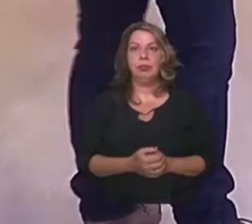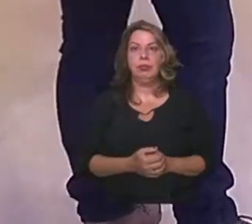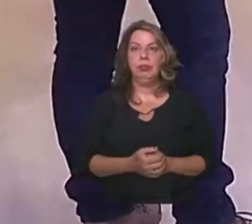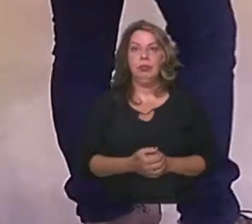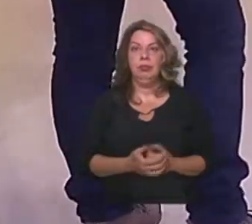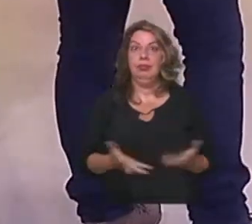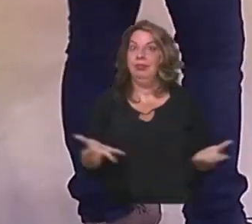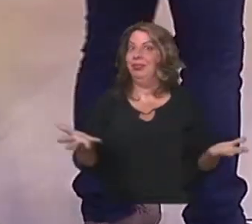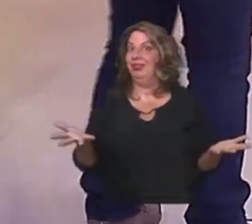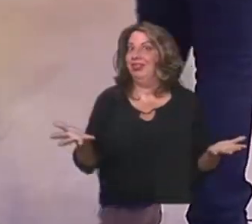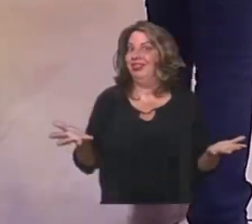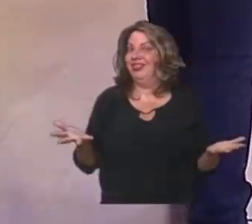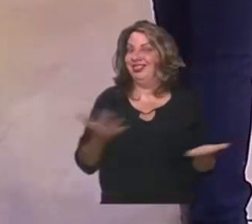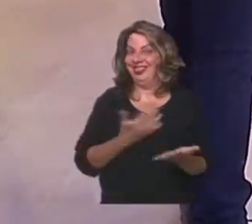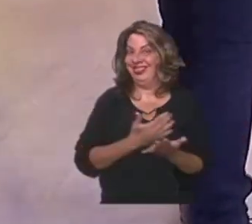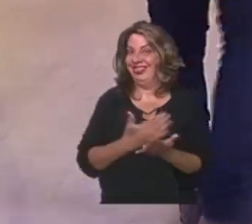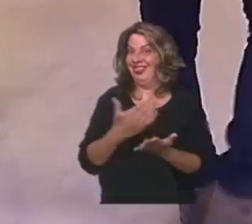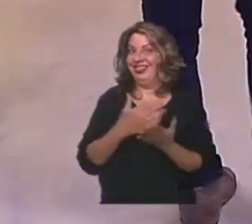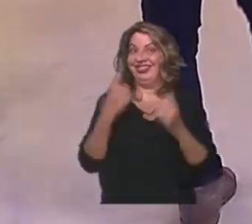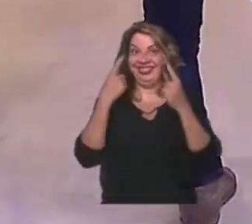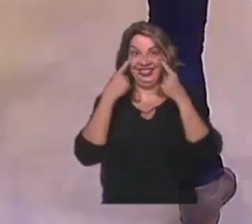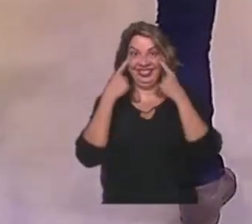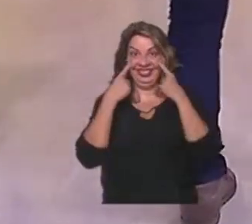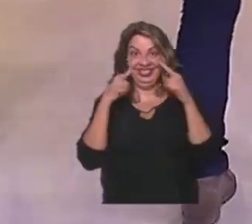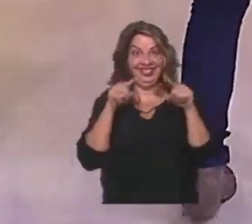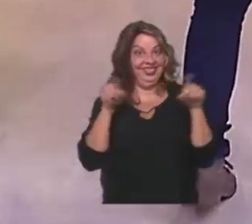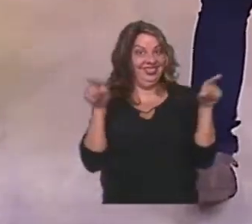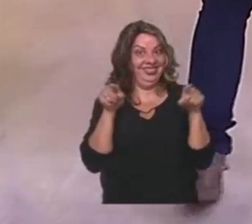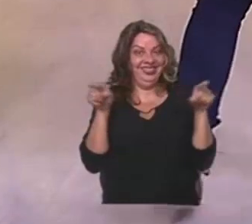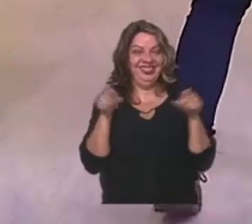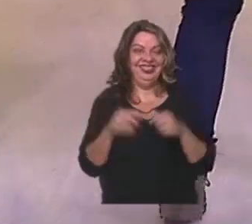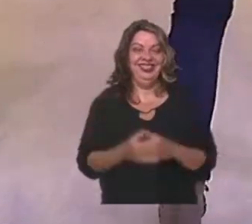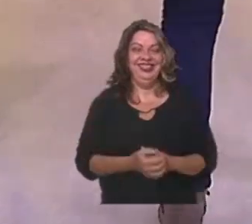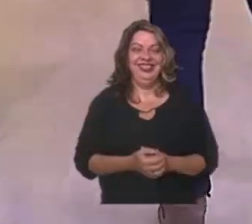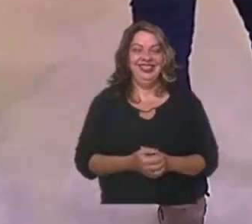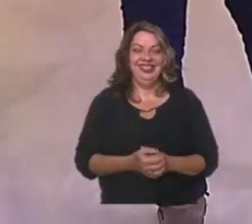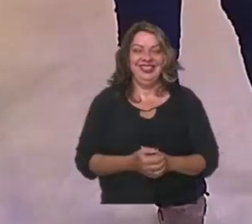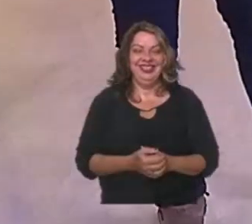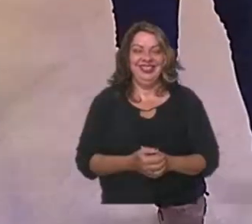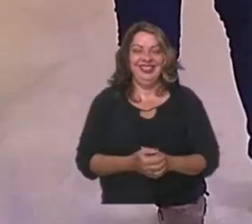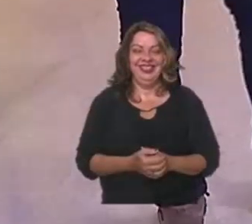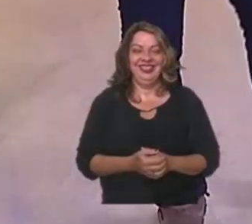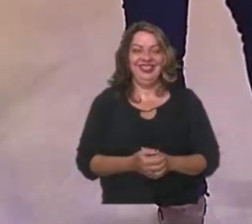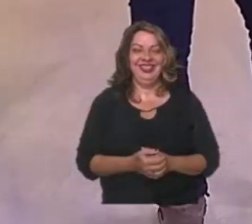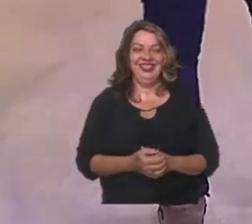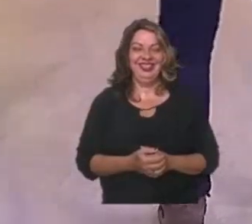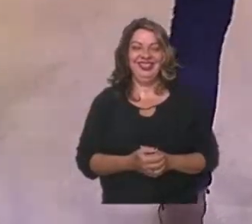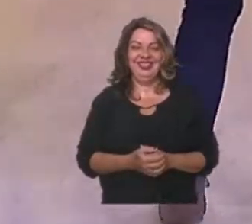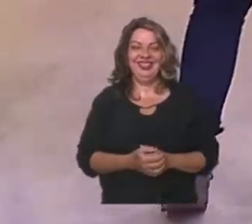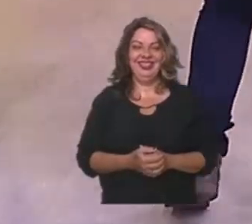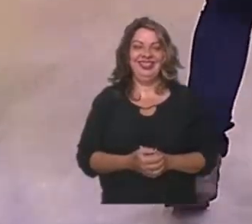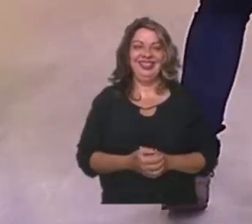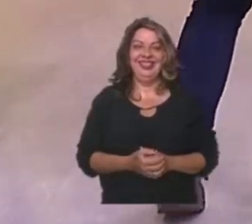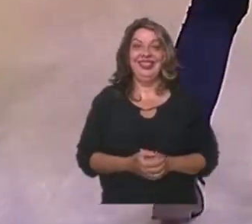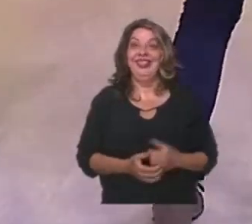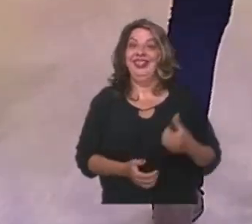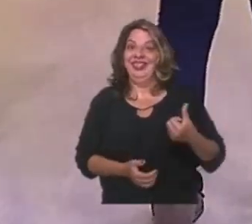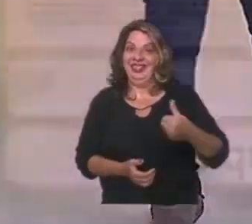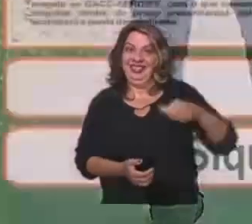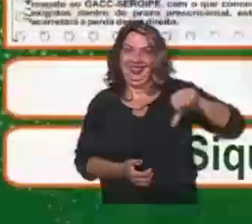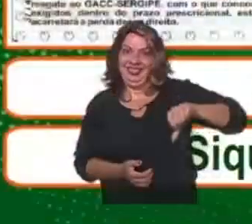Vamos que vamos! Vamos lá, olha no telão, já começa aí chamando o primeiro contemplado que abre aí o nosso especial da Independência, é o número